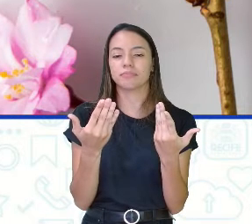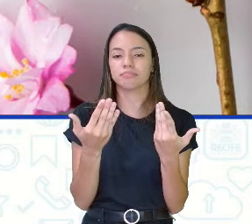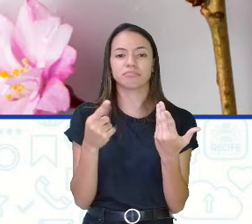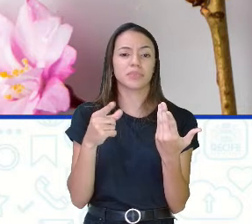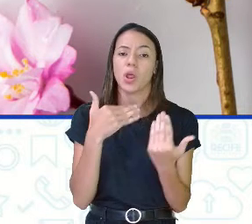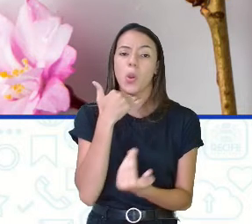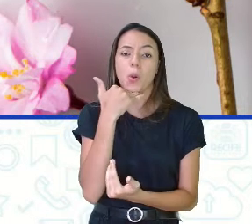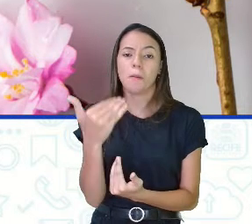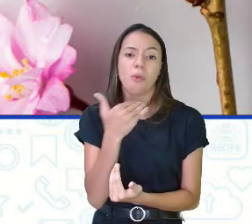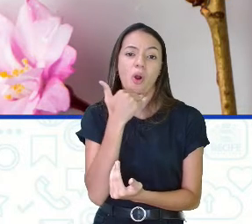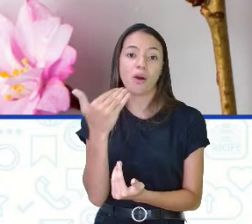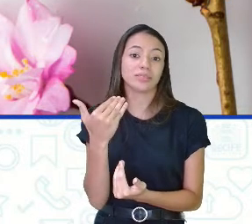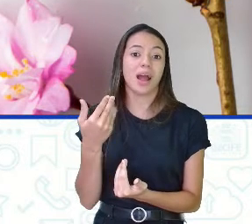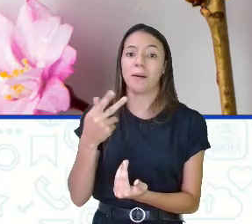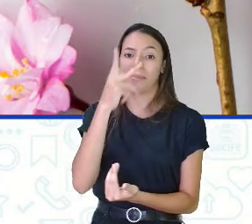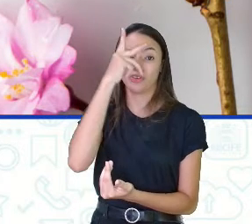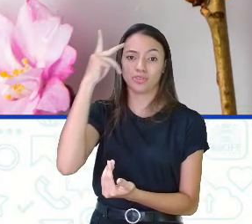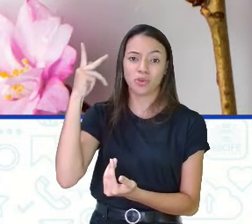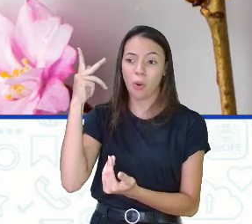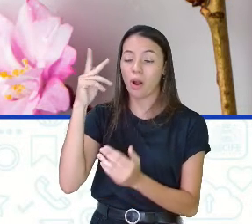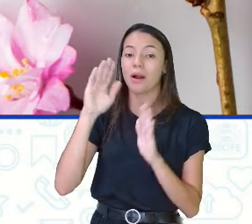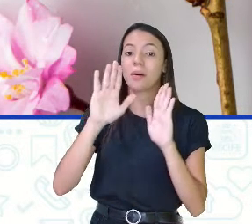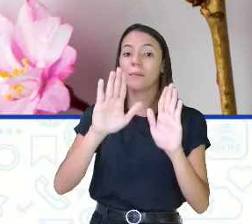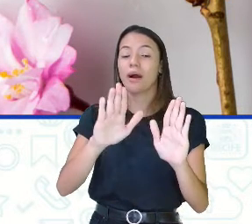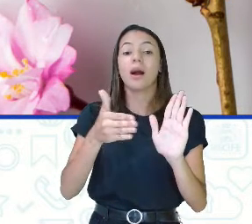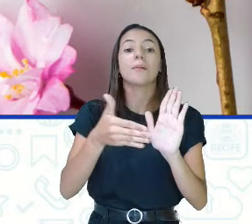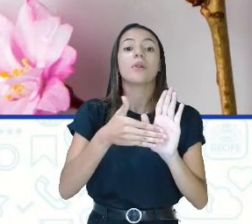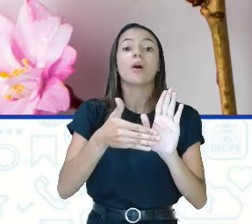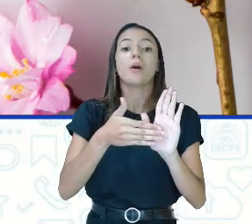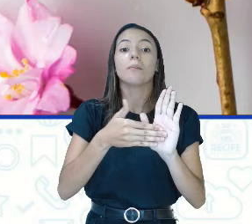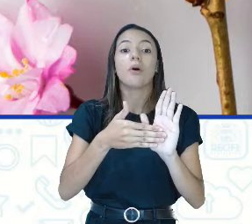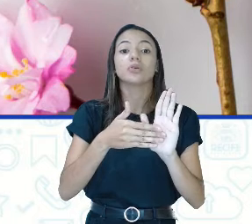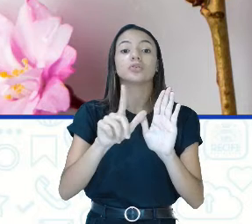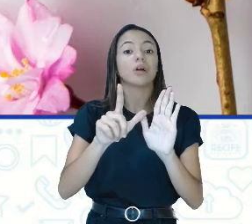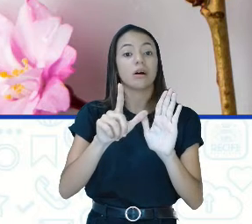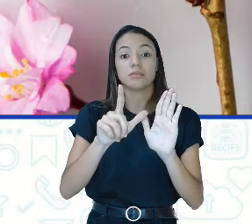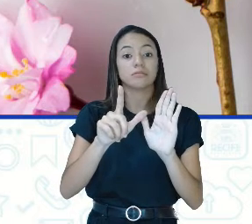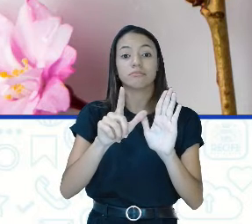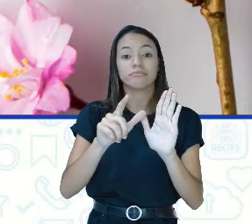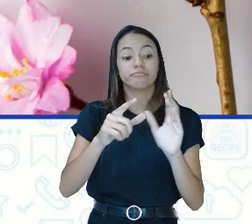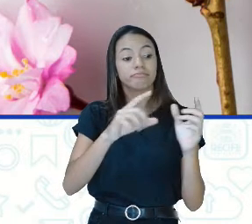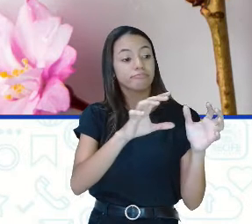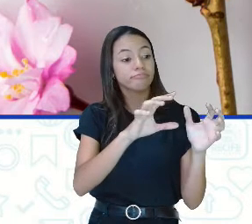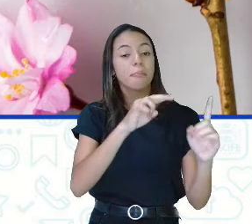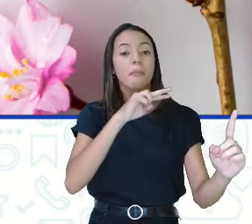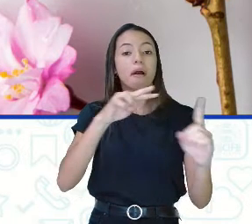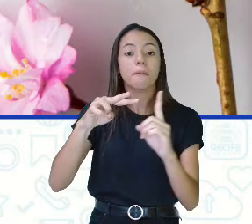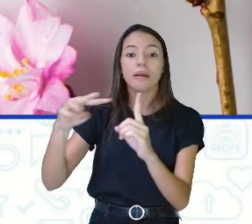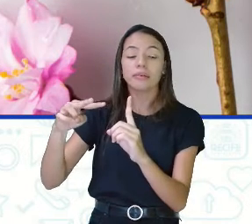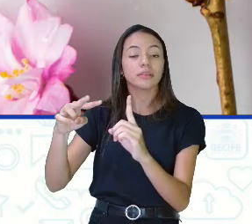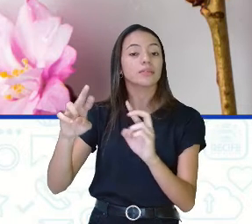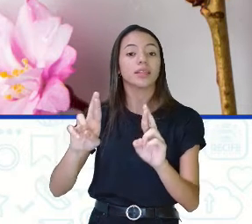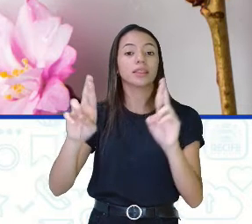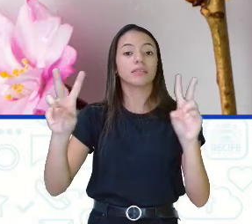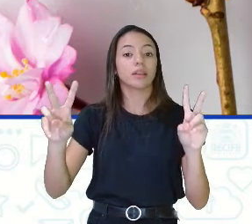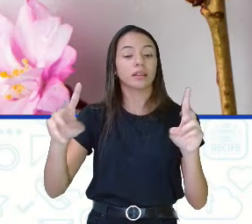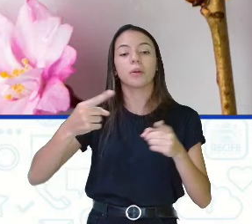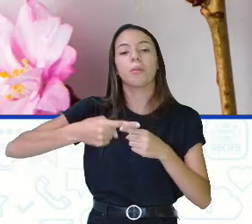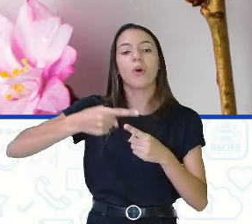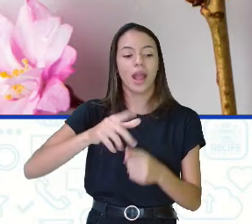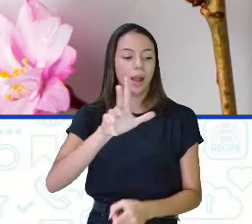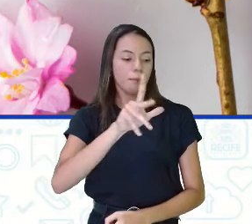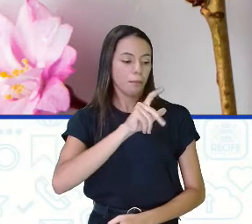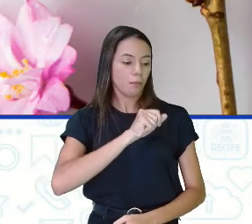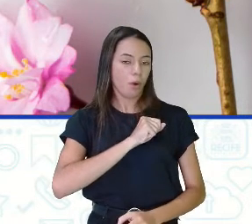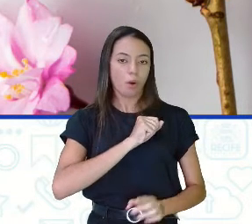vê dinheiro. Mas aí é que ele propõe uma outra perspectiva, de um amor que está veiculado à pecúnia,